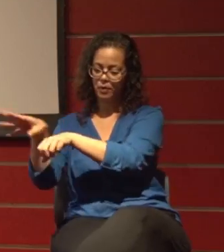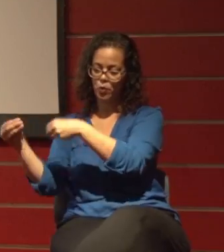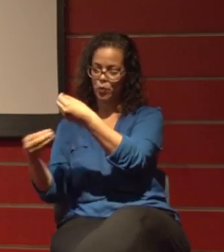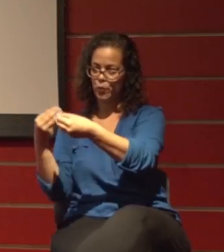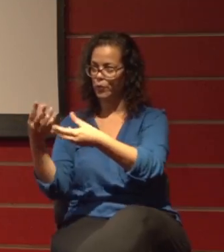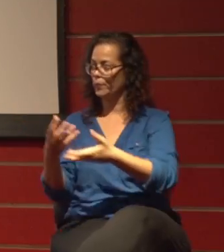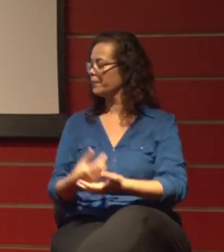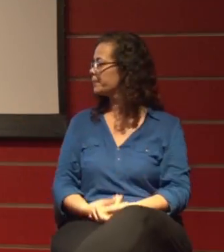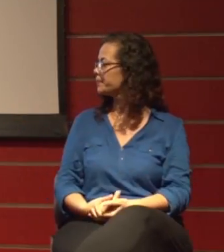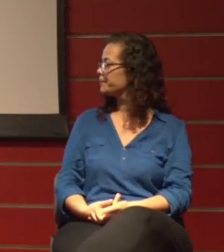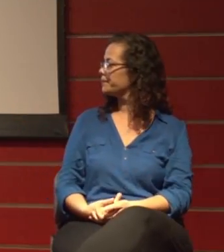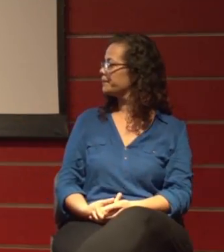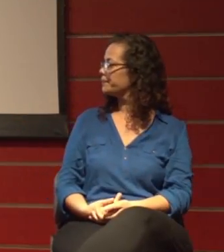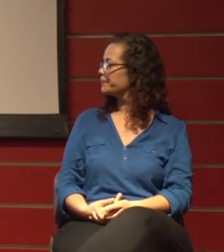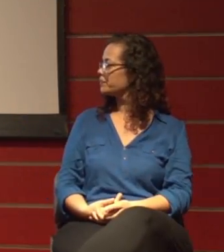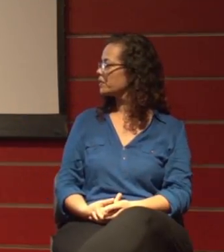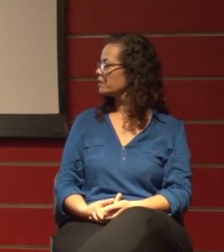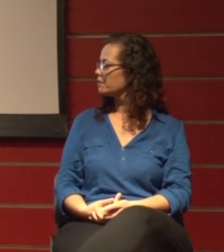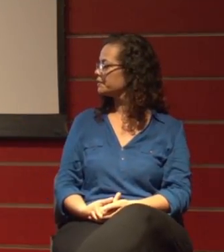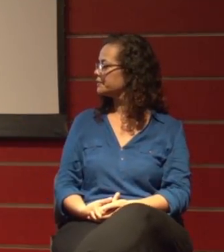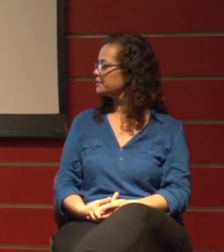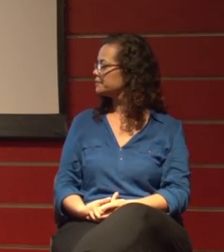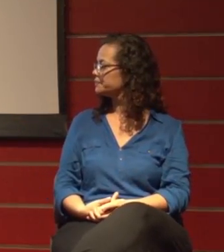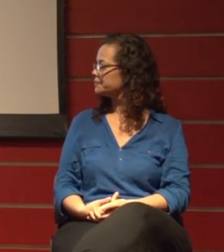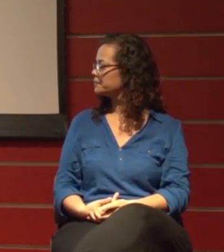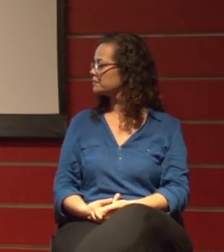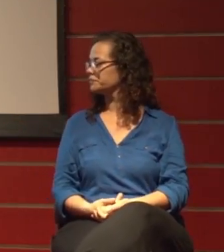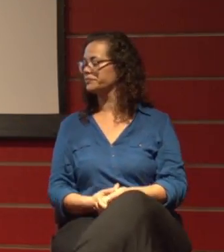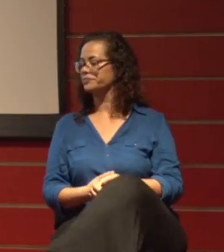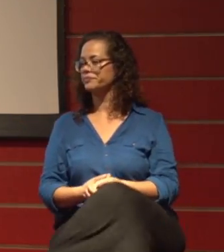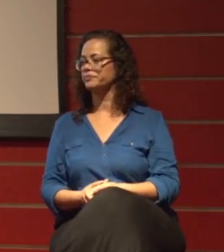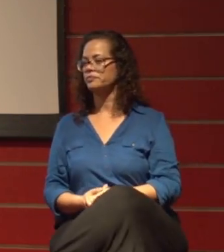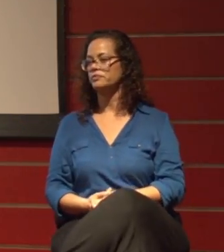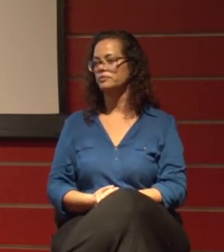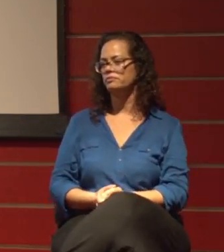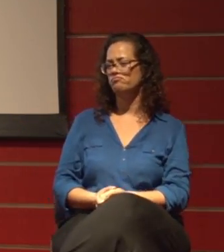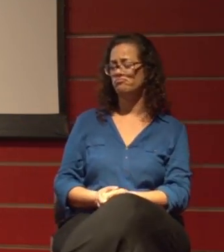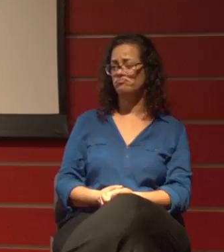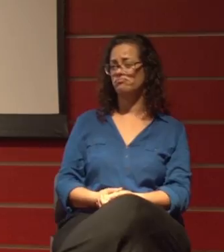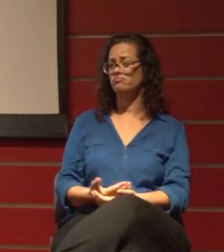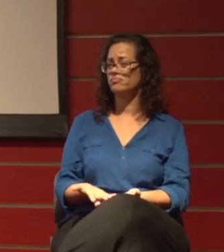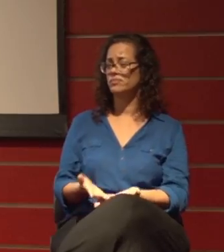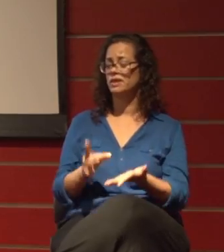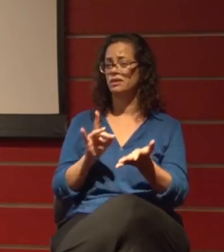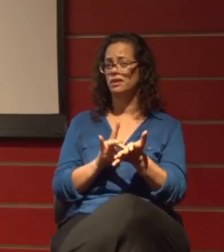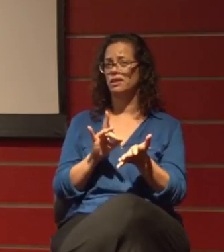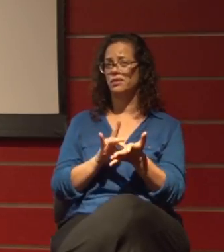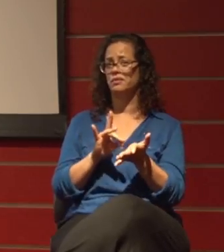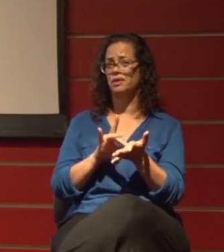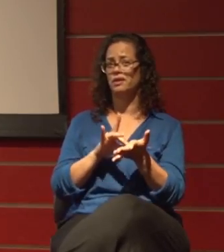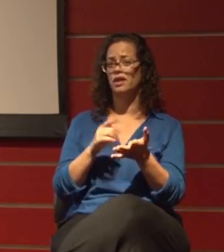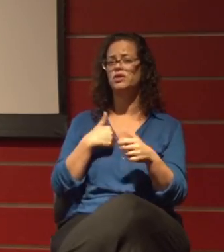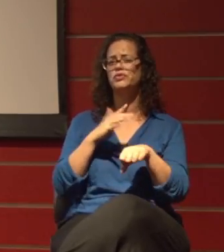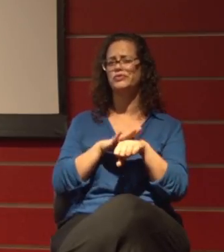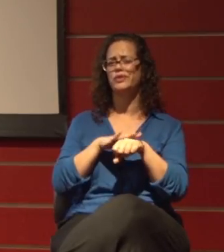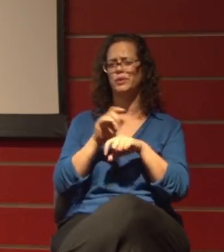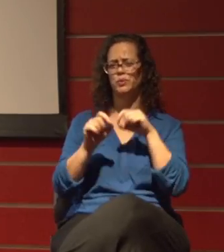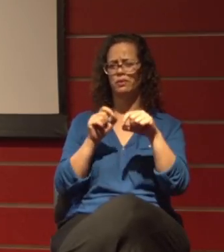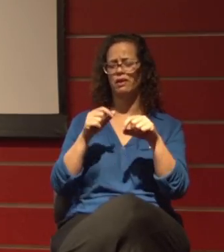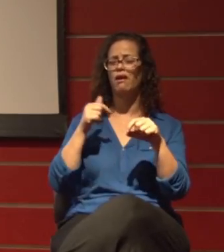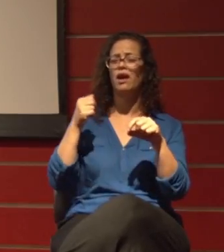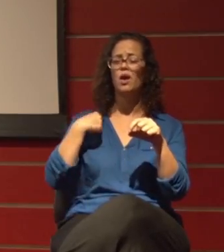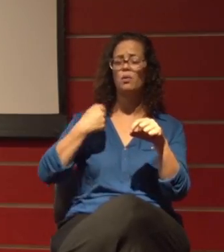isso eh olha eu eu eu acho que a gente o que eu faço é eu tenho que ver a